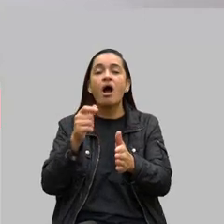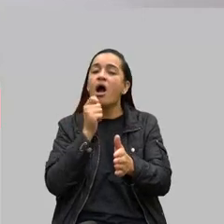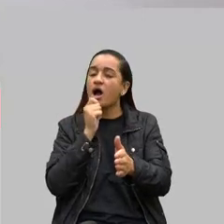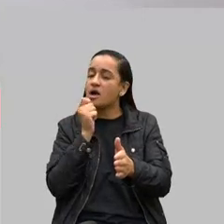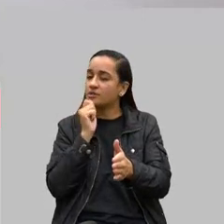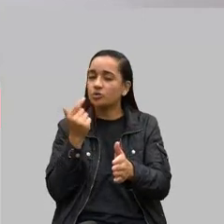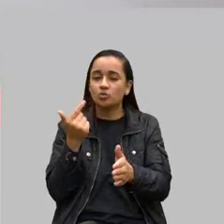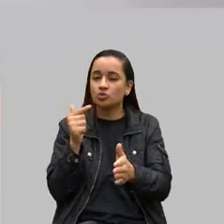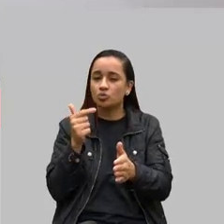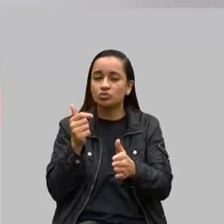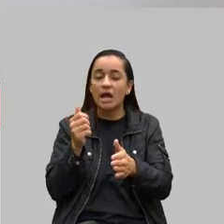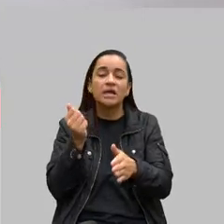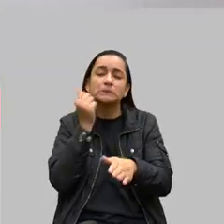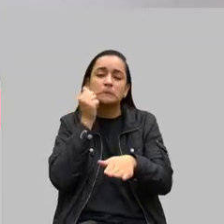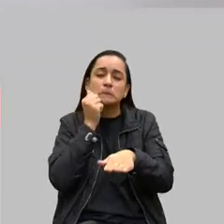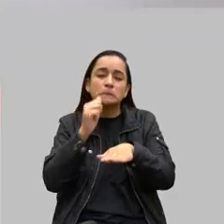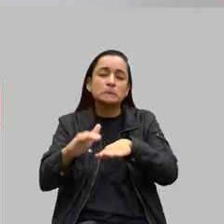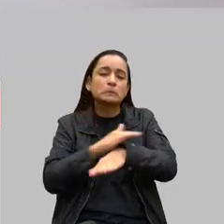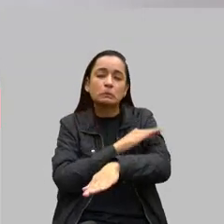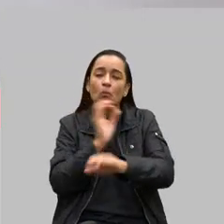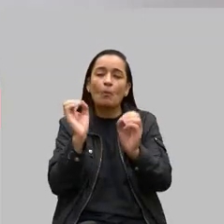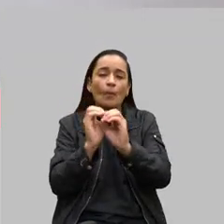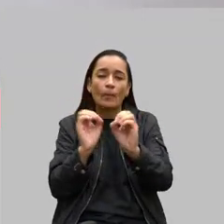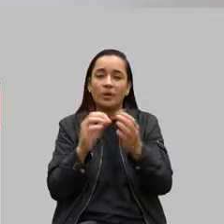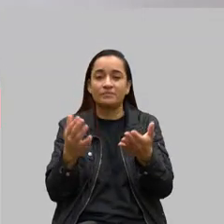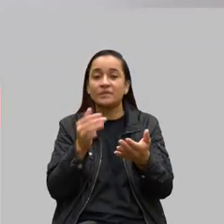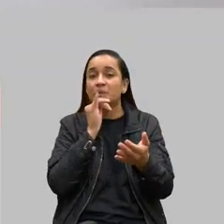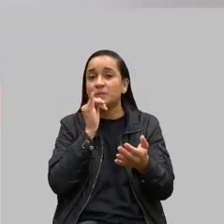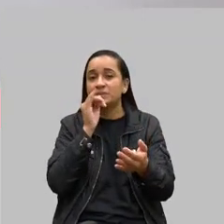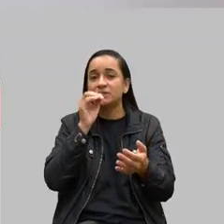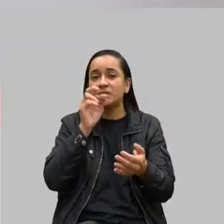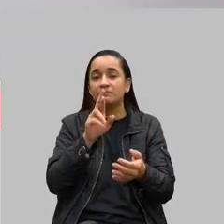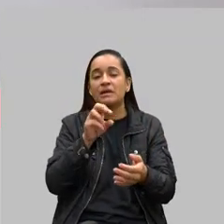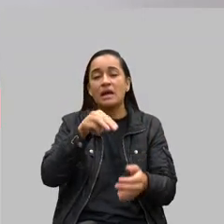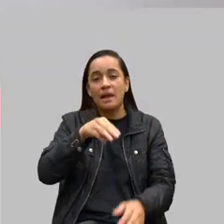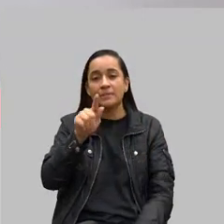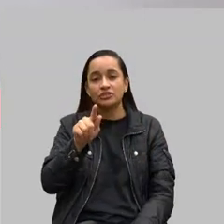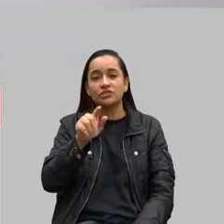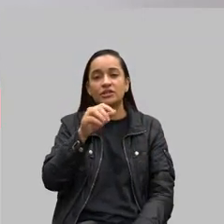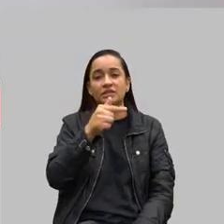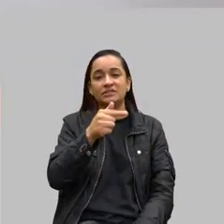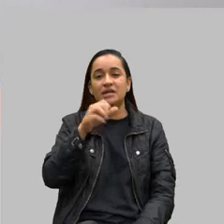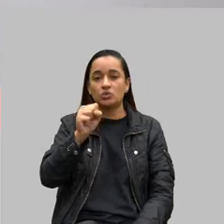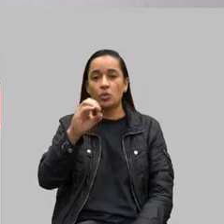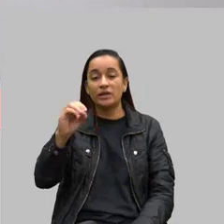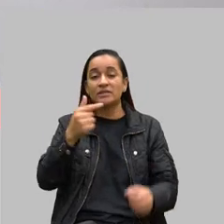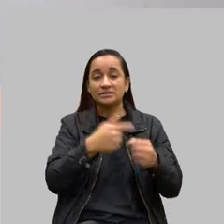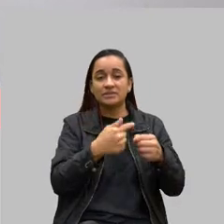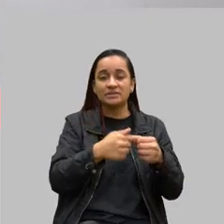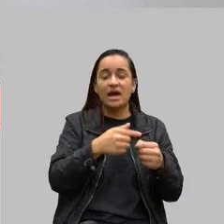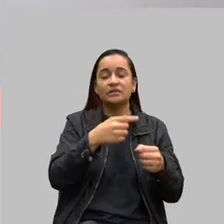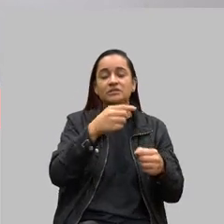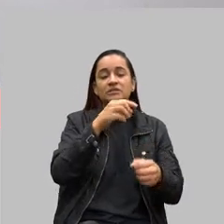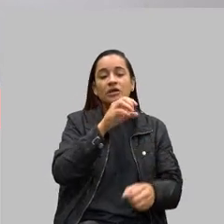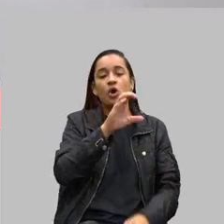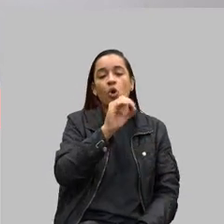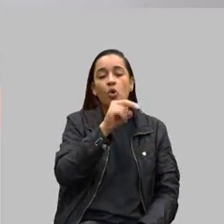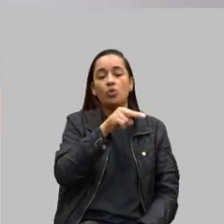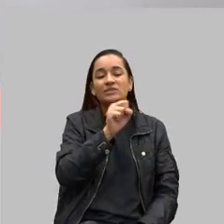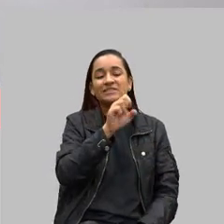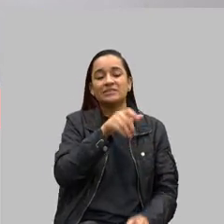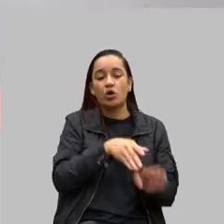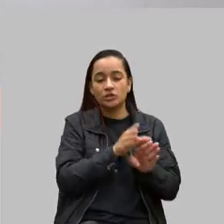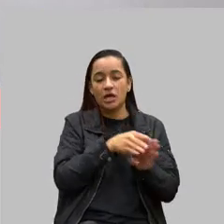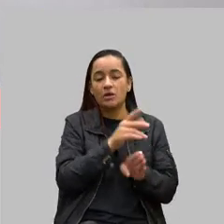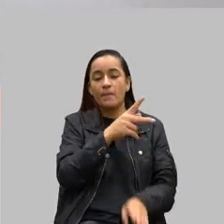temos nemum asfaltamento como é o caso da LMG 788 que liga Conselheiro Pena Alvarenga passando pelo cuieté velho Santa